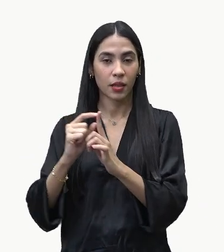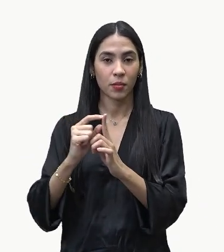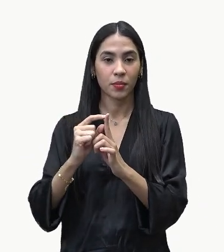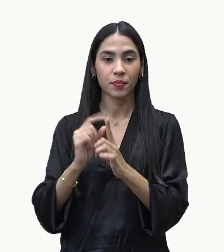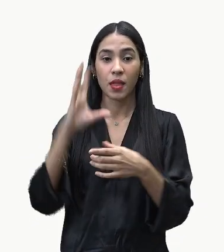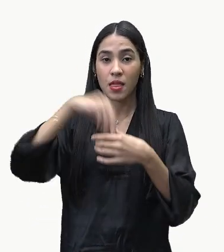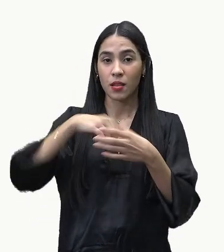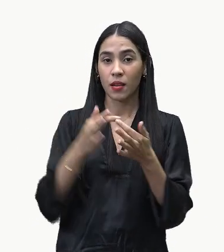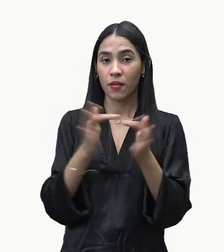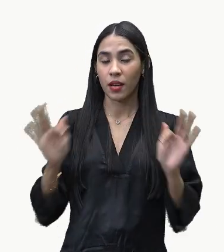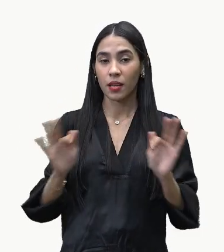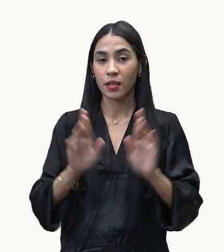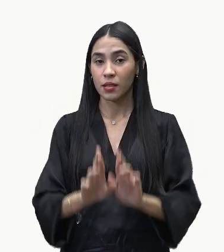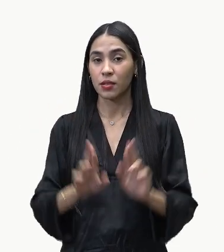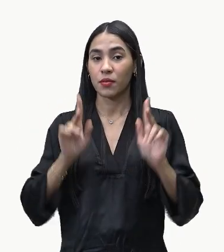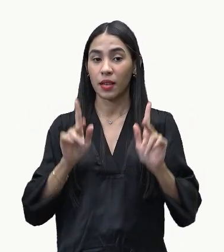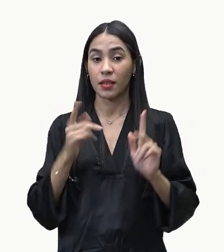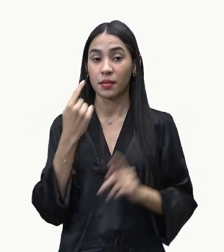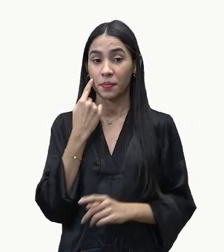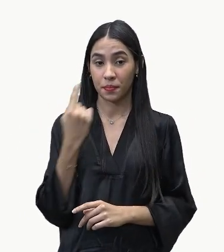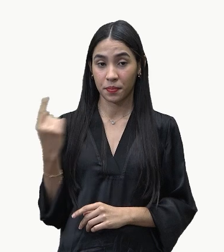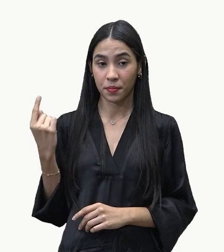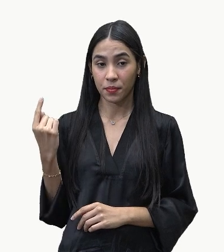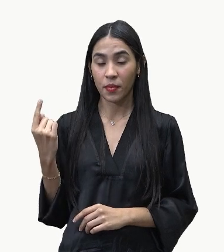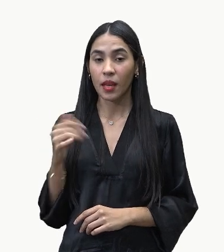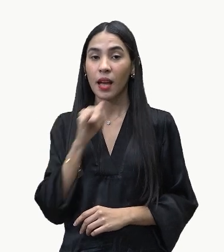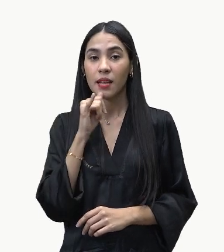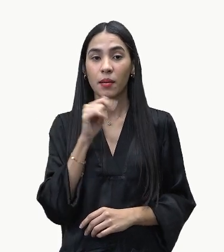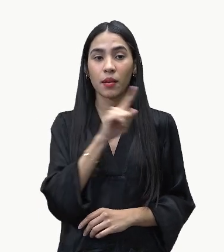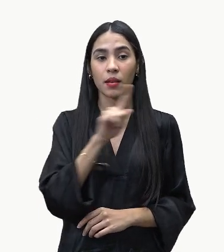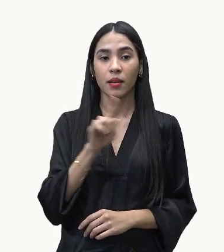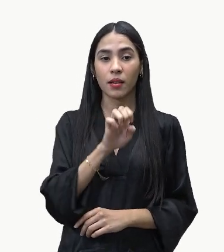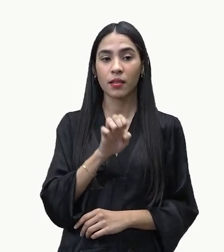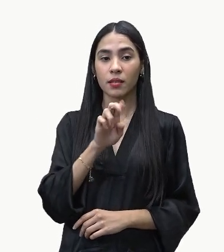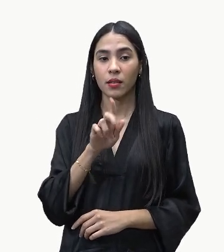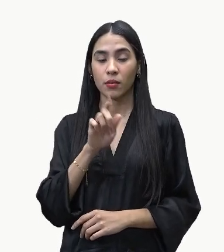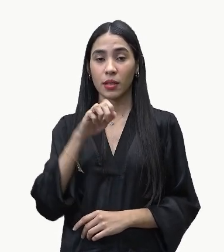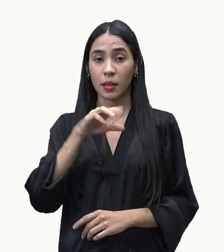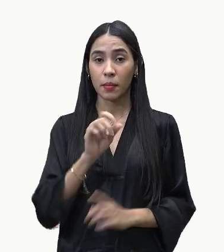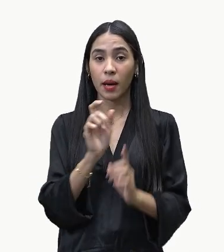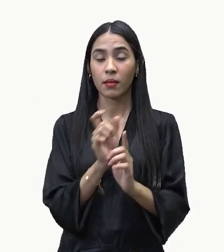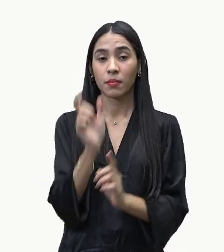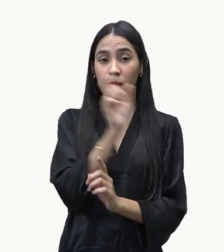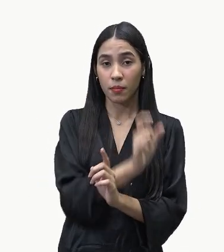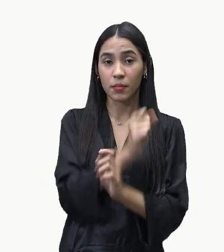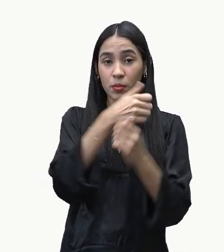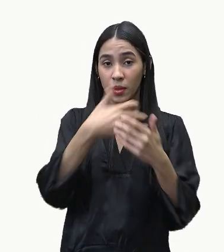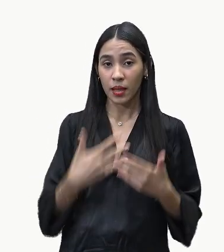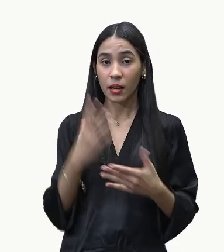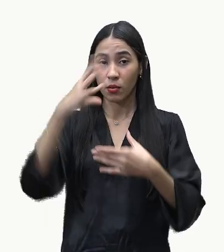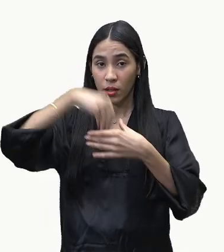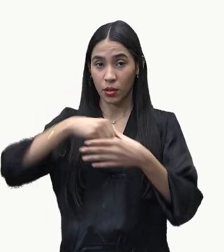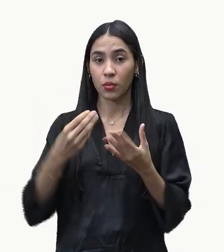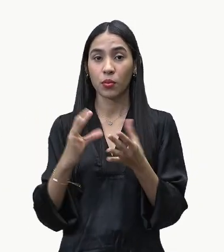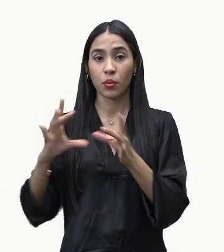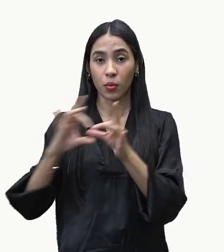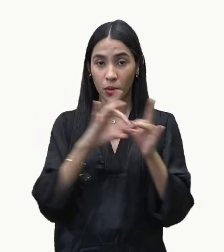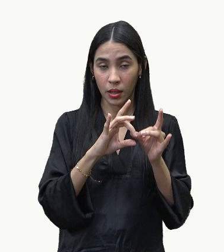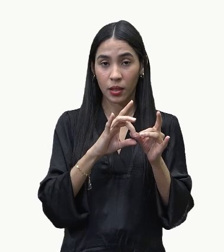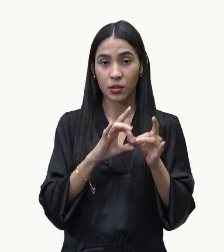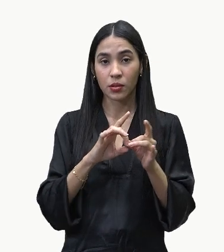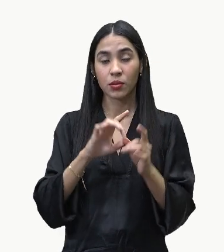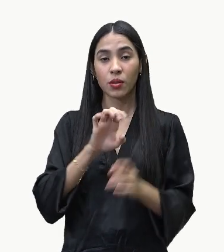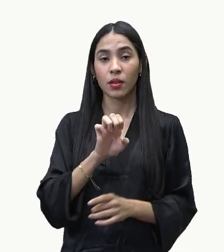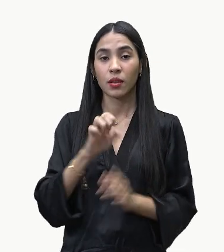elemento. E a diferença está aqui. Na zeugma é algo que já foi dito e expresso anteriormente no contexto, e na elipse